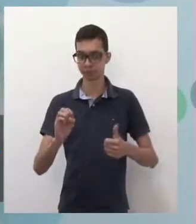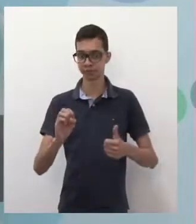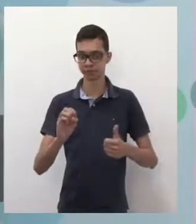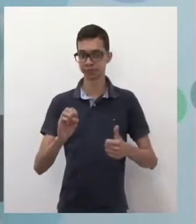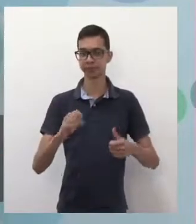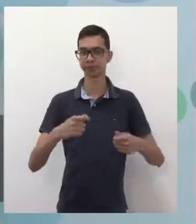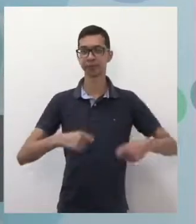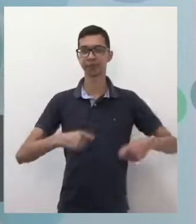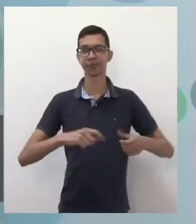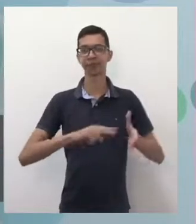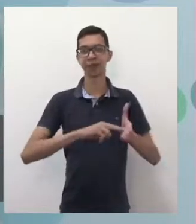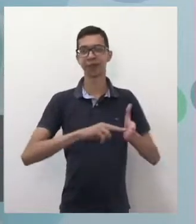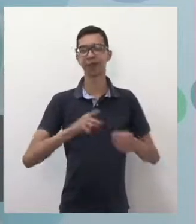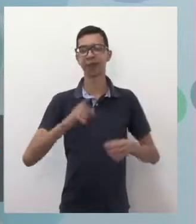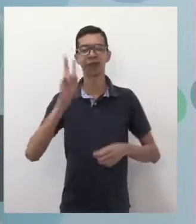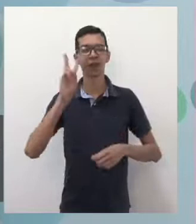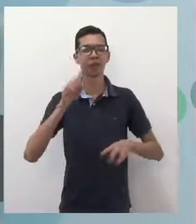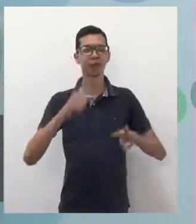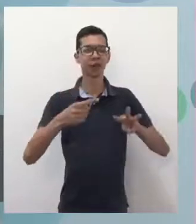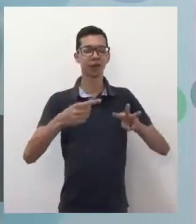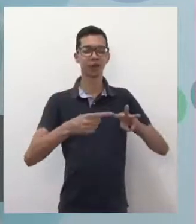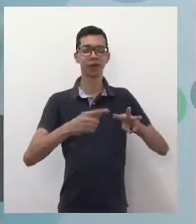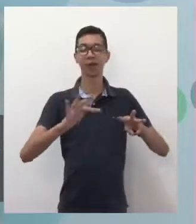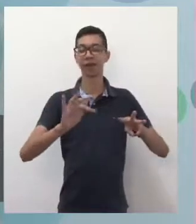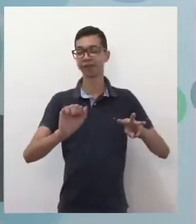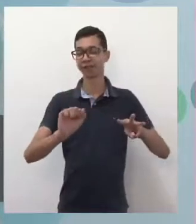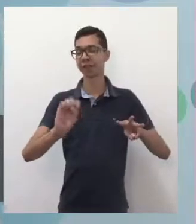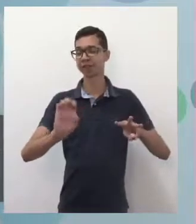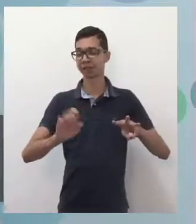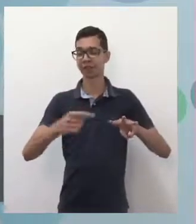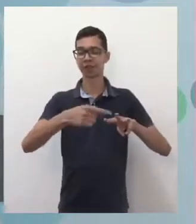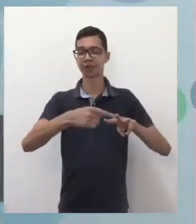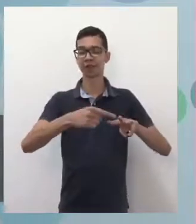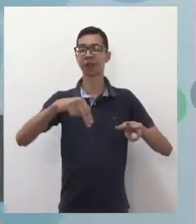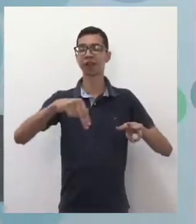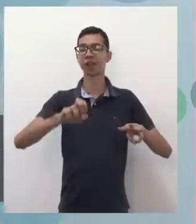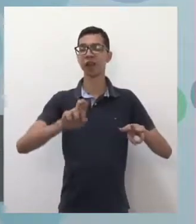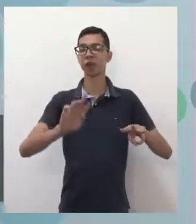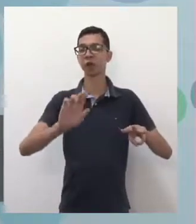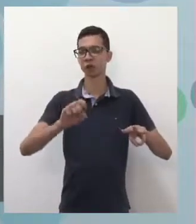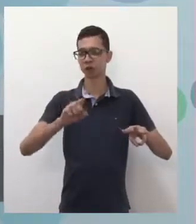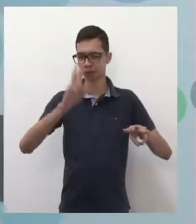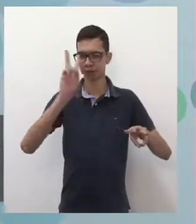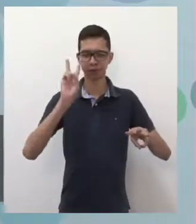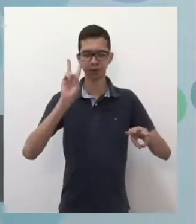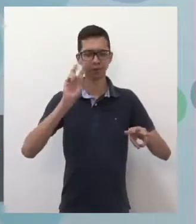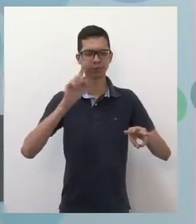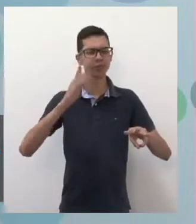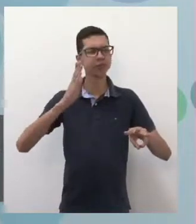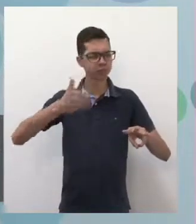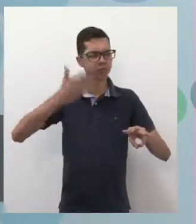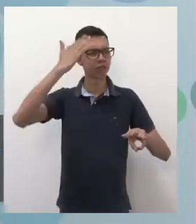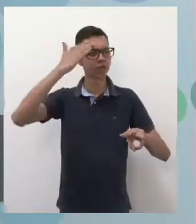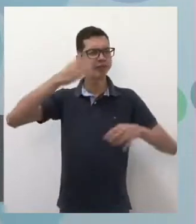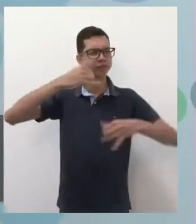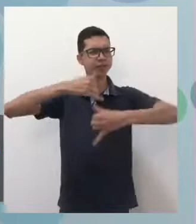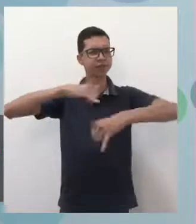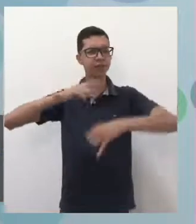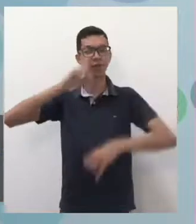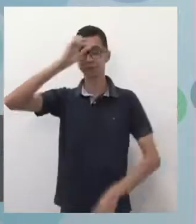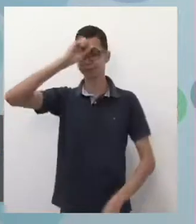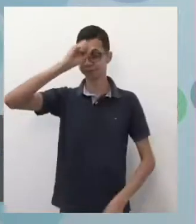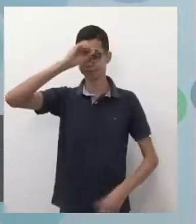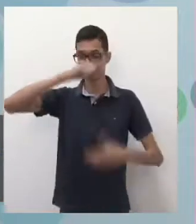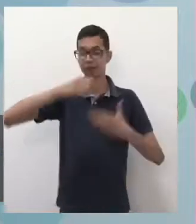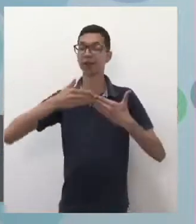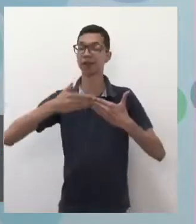tem que ser aquela fase com neutro. Você está sabendo bastante eletricidade, viu? Olha só. Vai aprender muito com a gente aí ao longo, né, Edjoel?